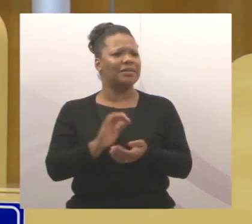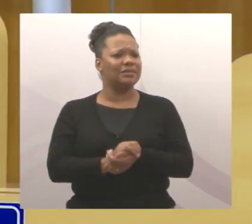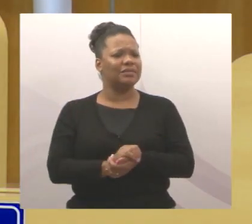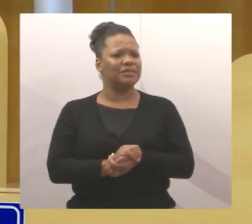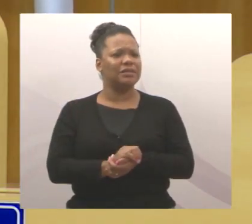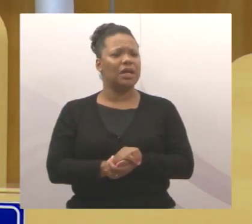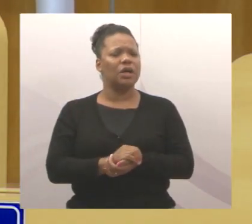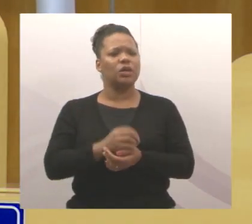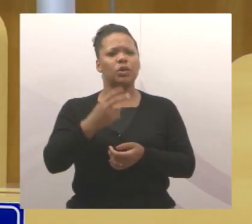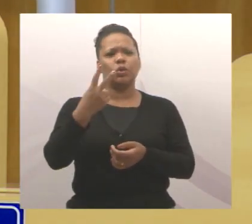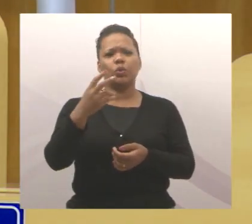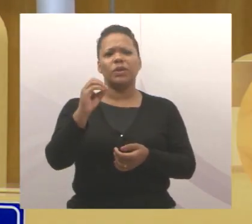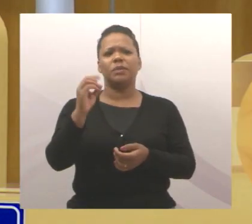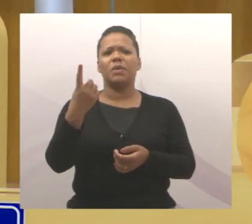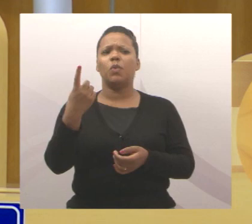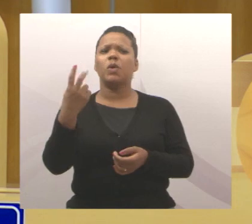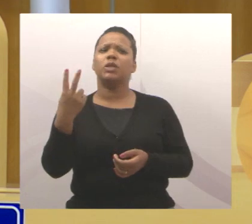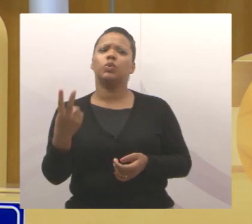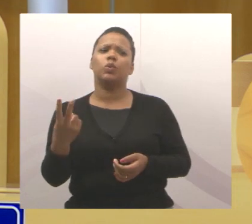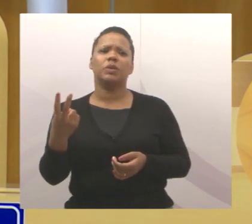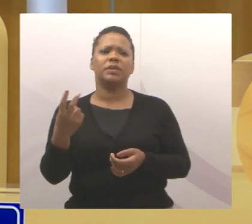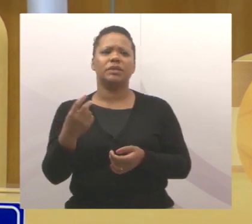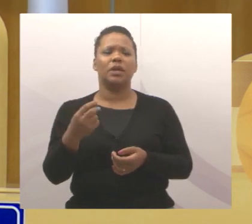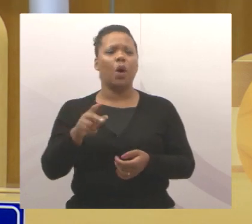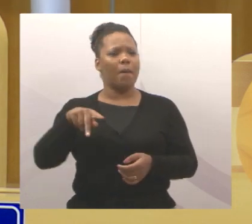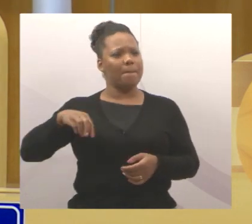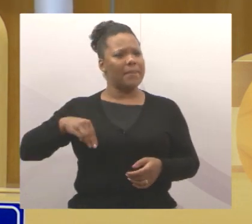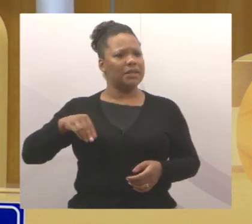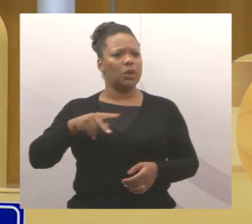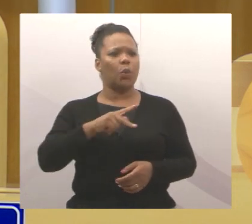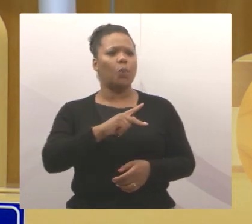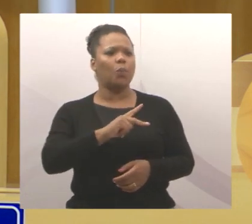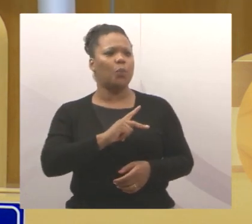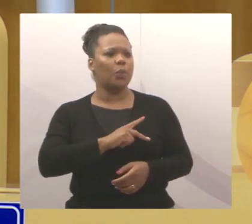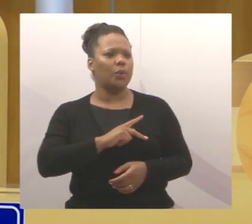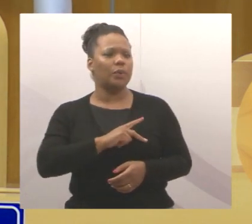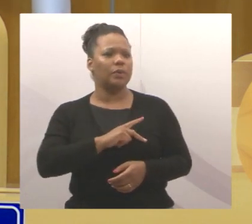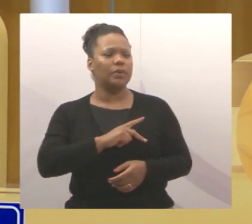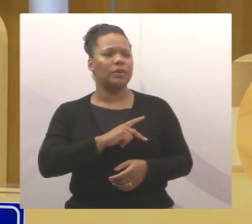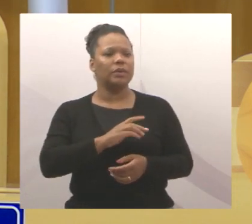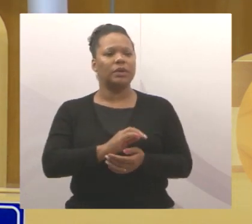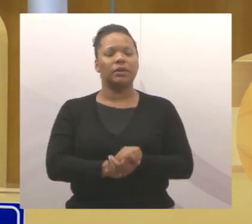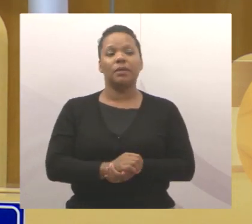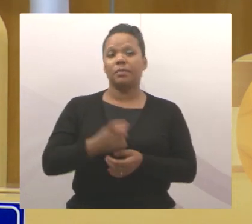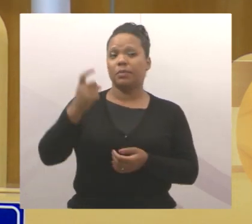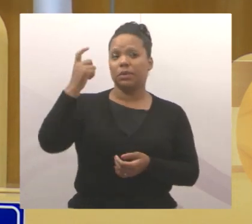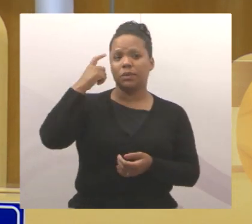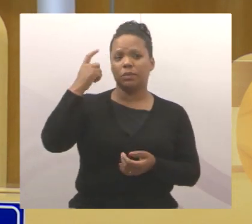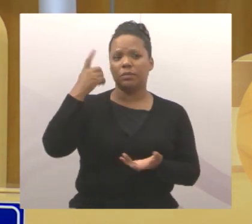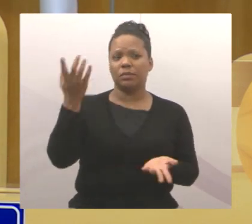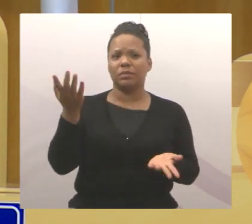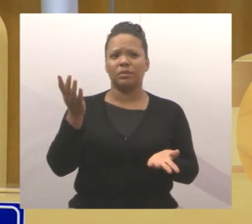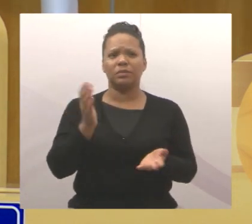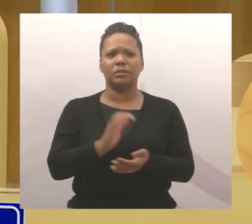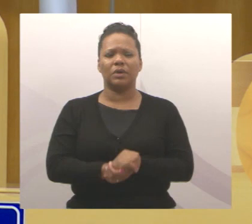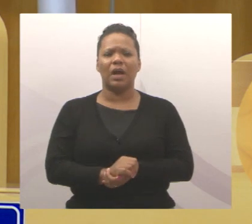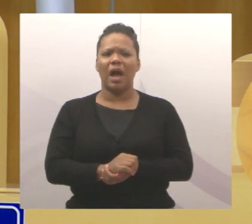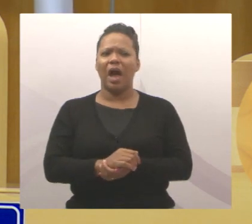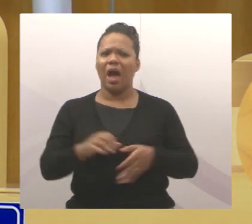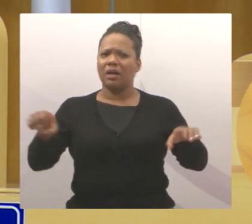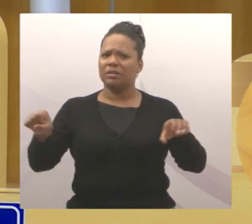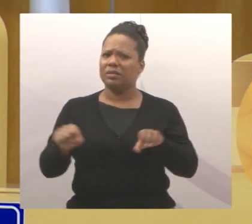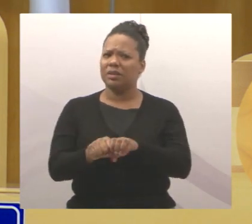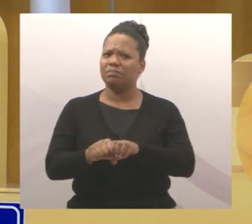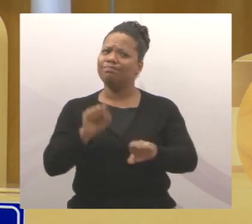de 2012, o Ministério Público resolveu recomendar que não se fizesse mais